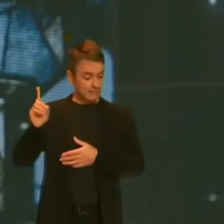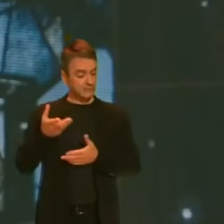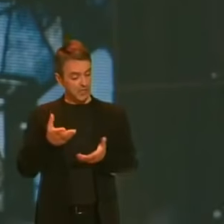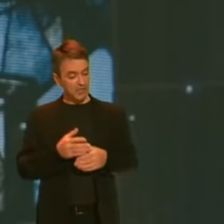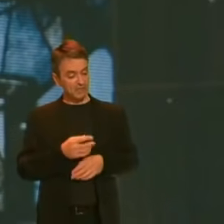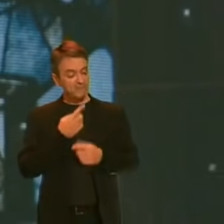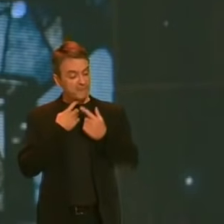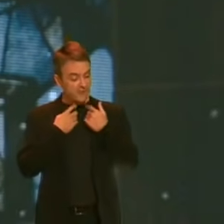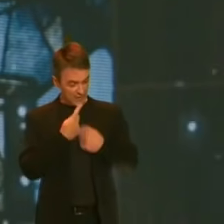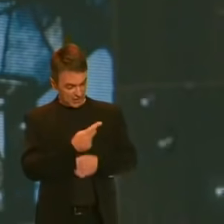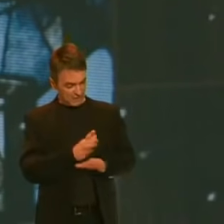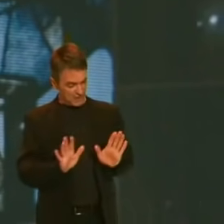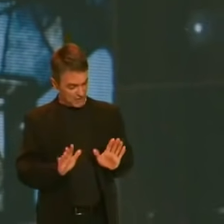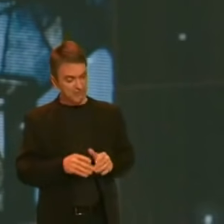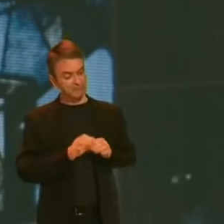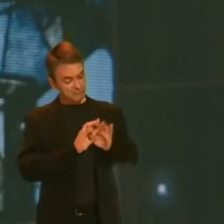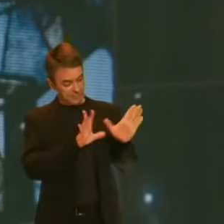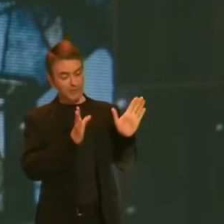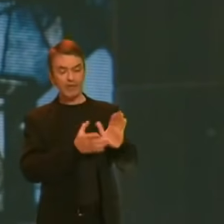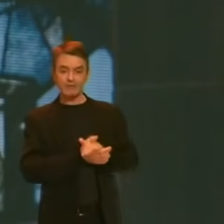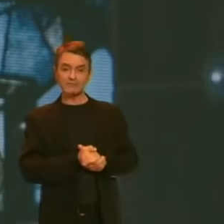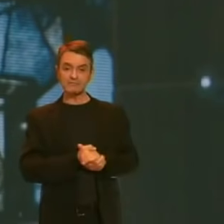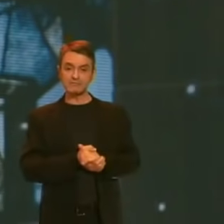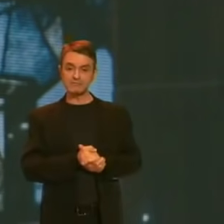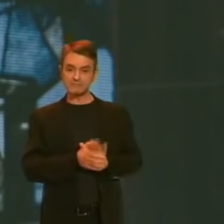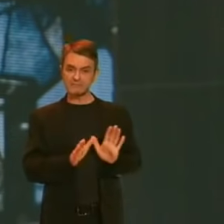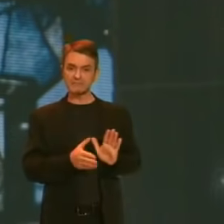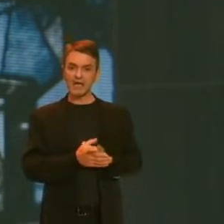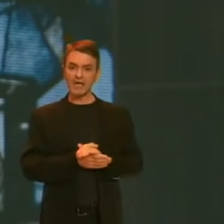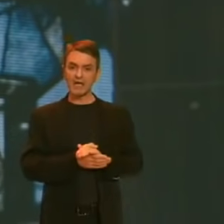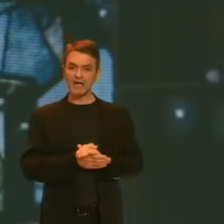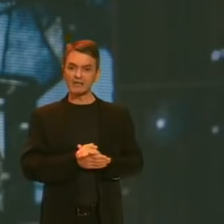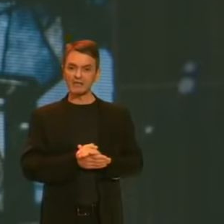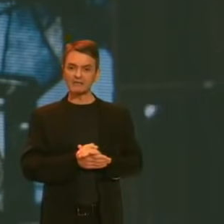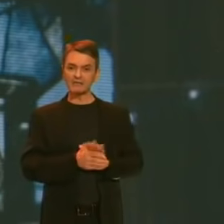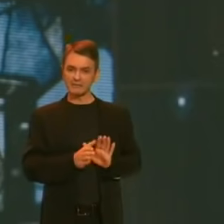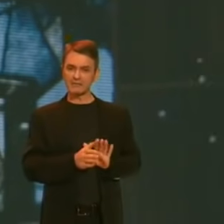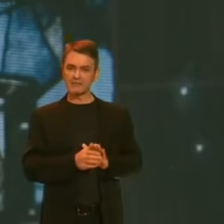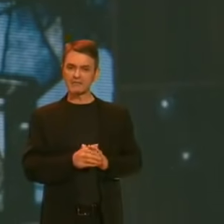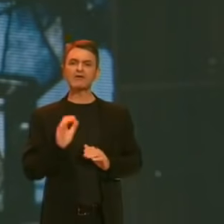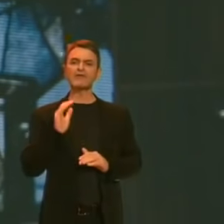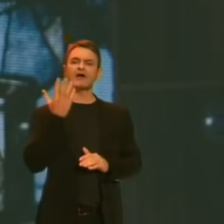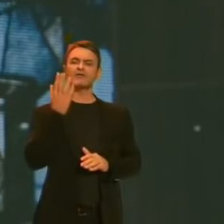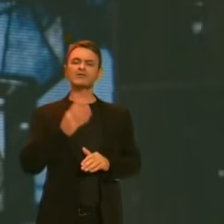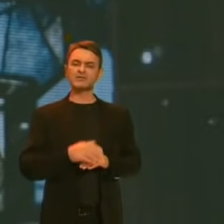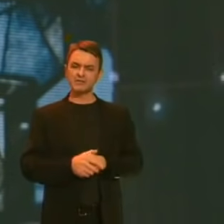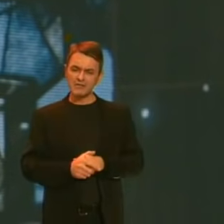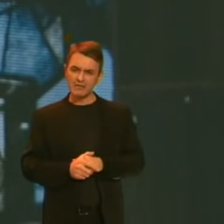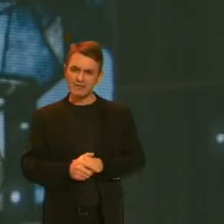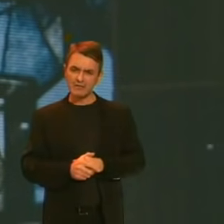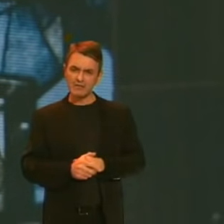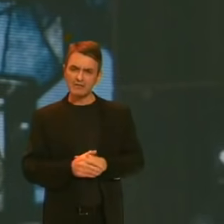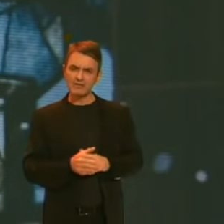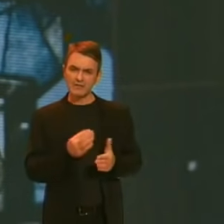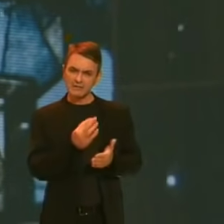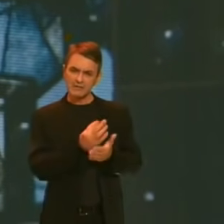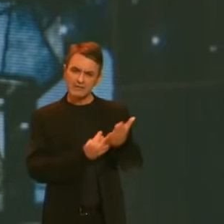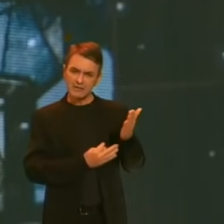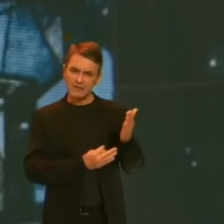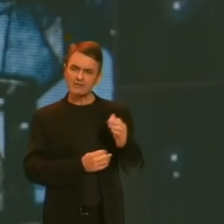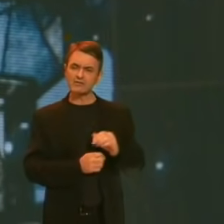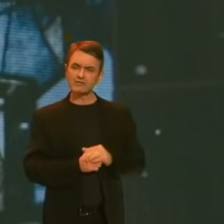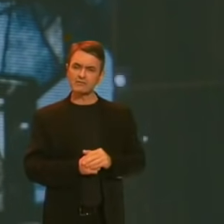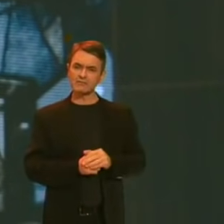em caráter experimental. E o que vai acontecer, segundo esse texto